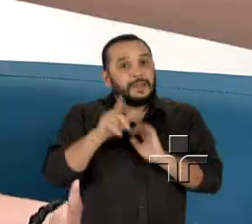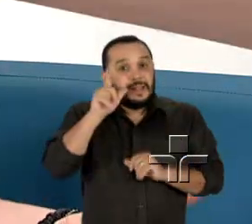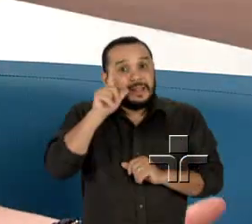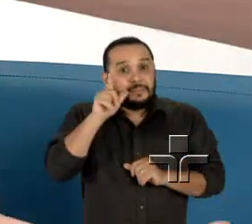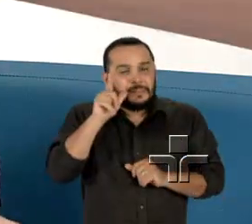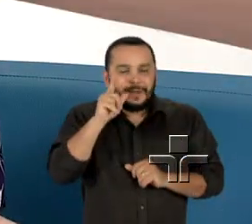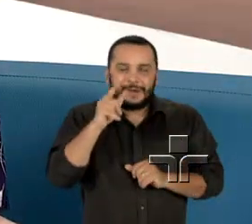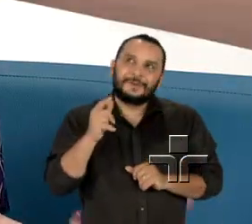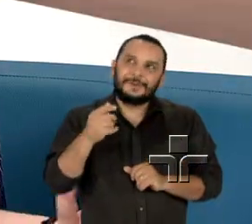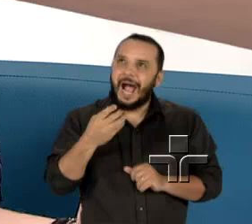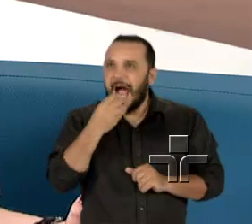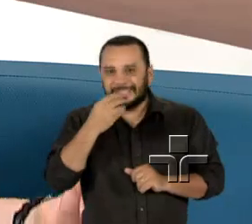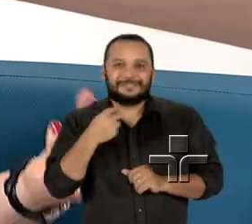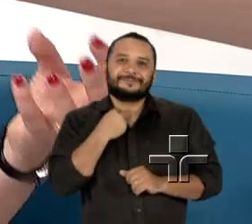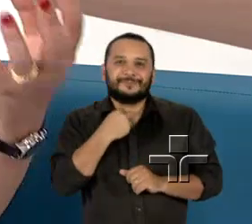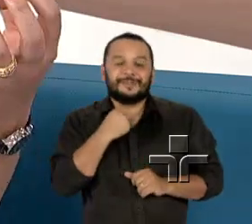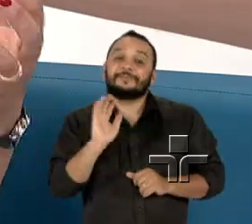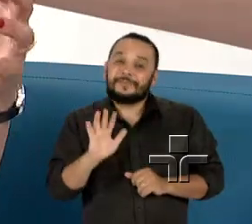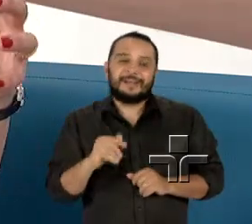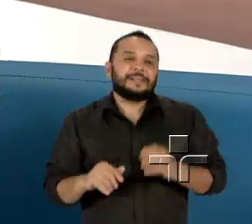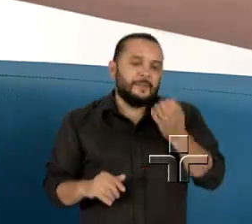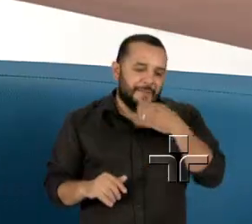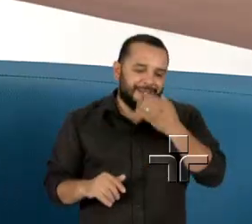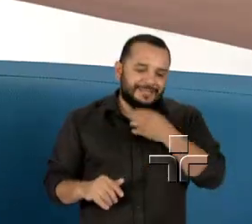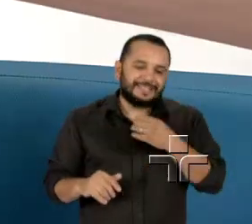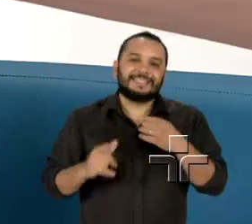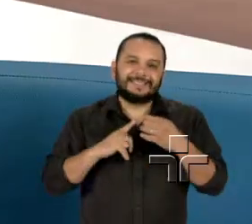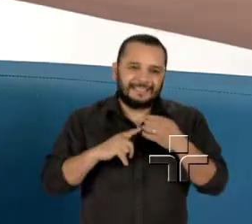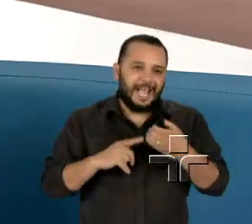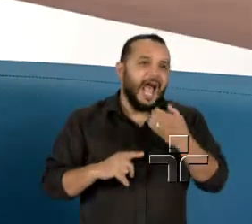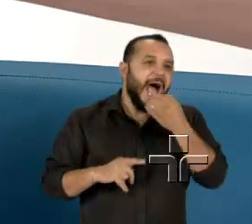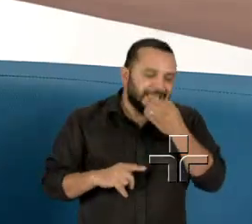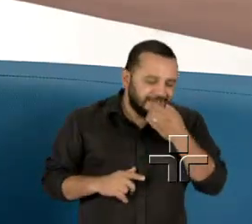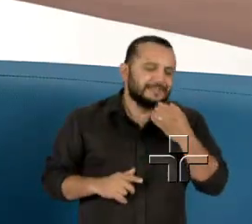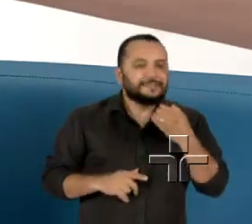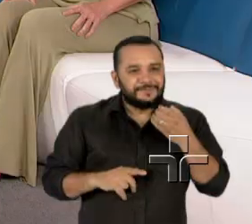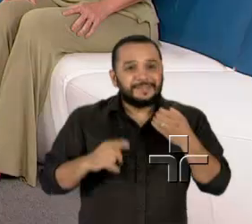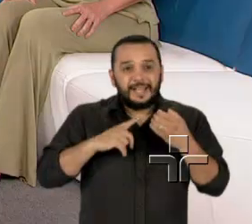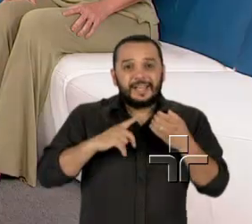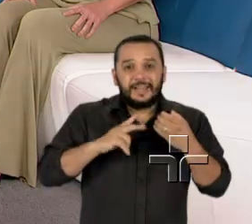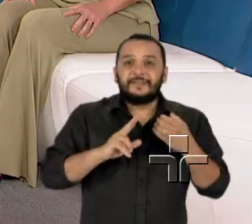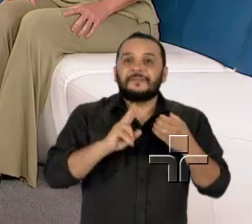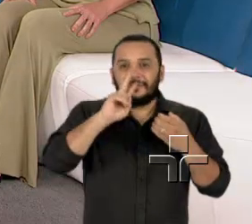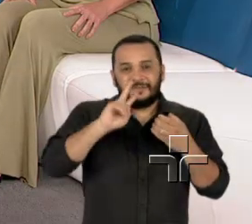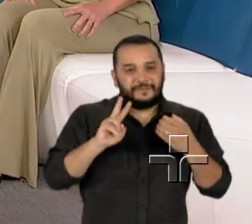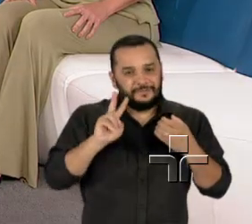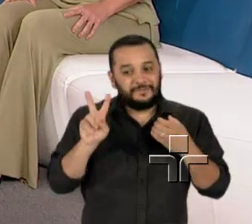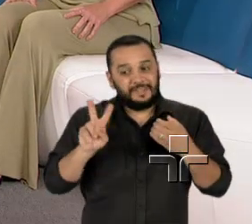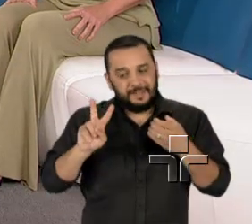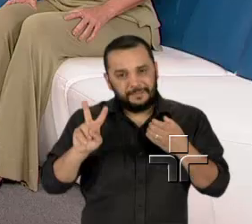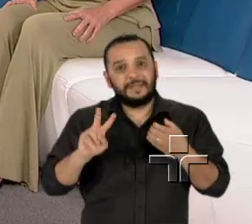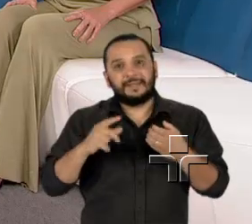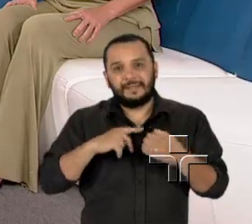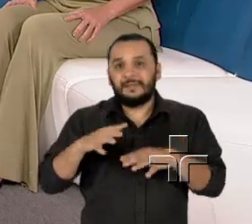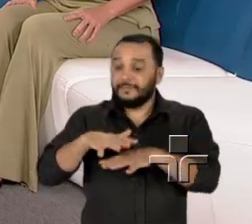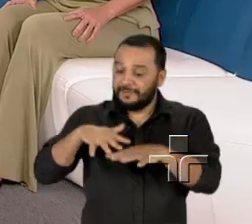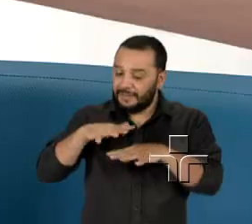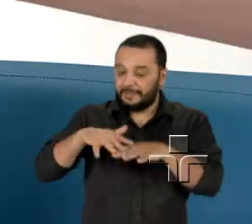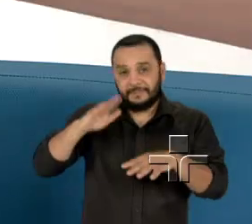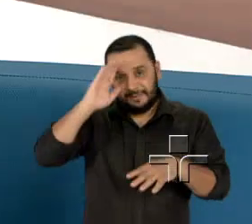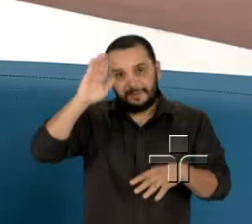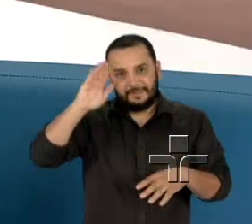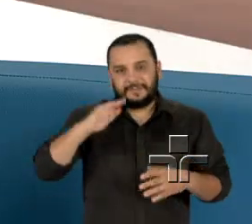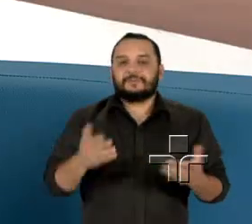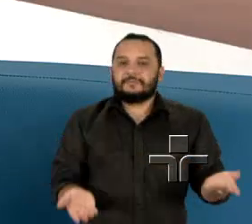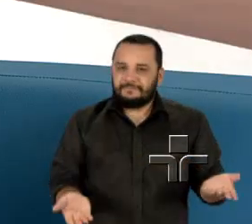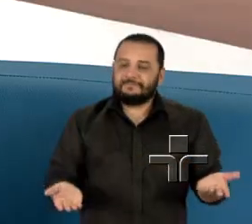mas a maçã, né, com a casca, sem dúvida. Porque tem as vitaminas estão na casca, né? Também, mas as fibras principalmente. Então,